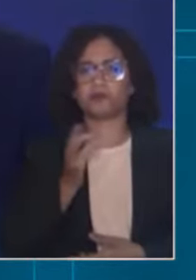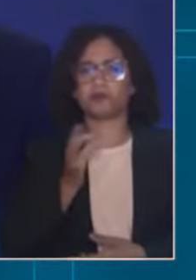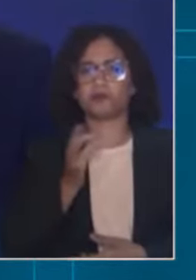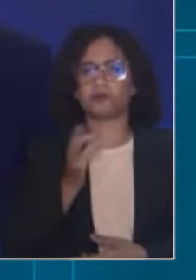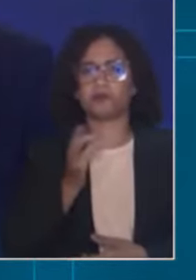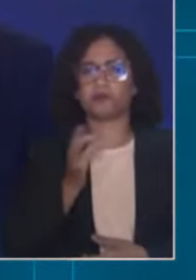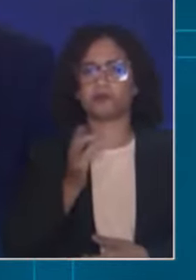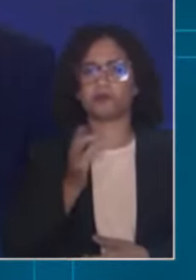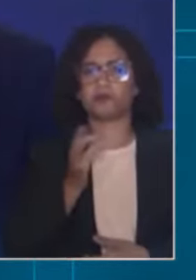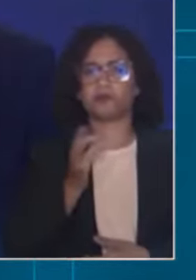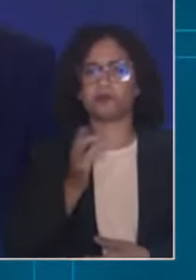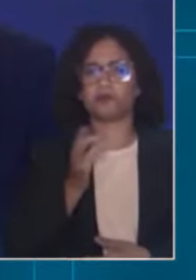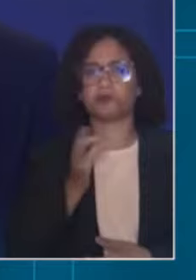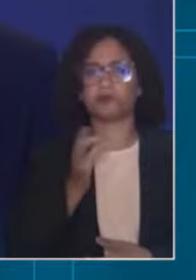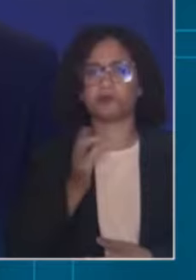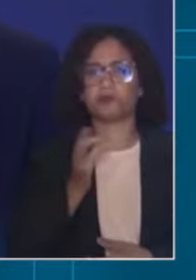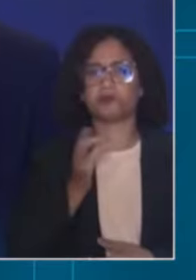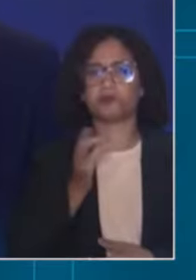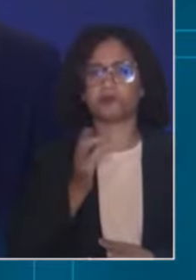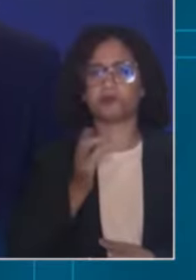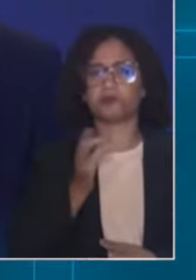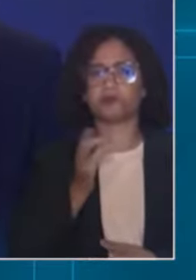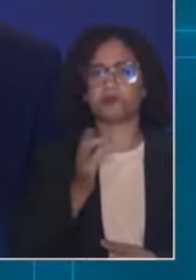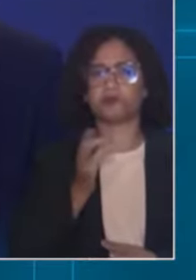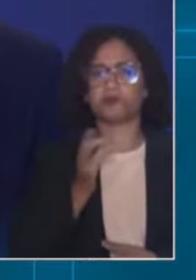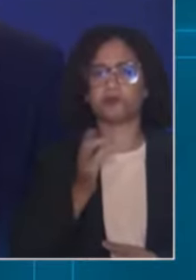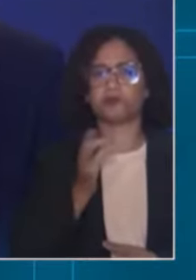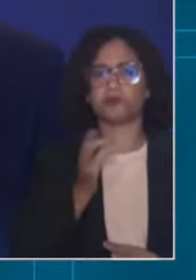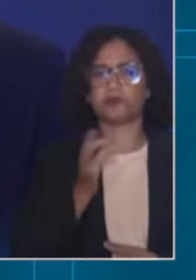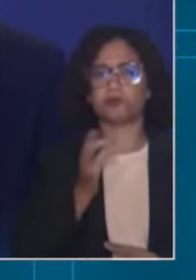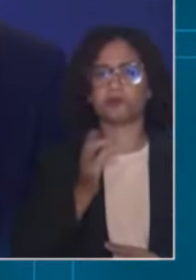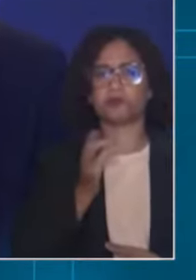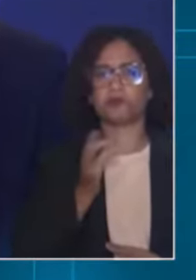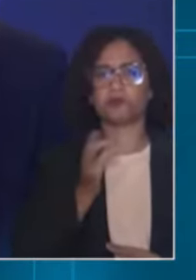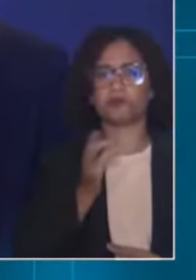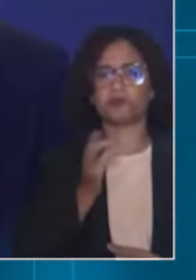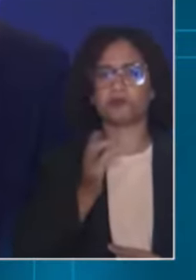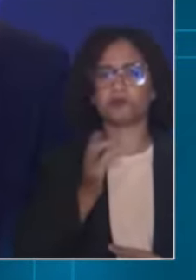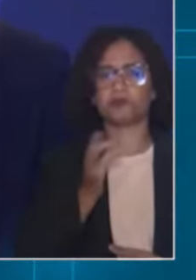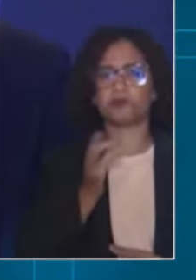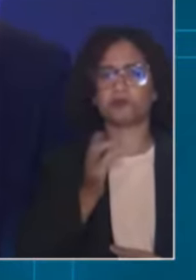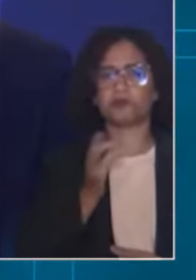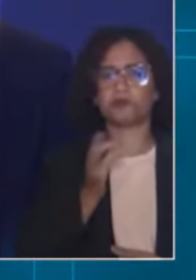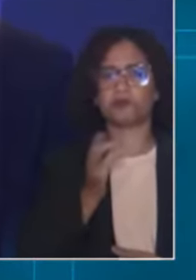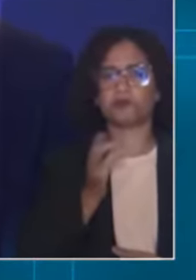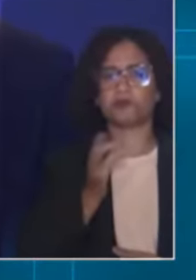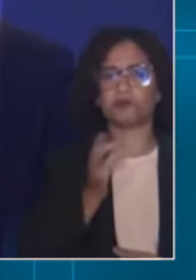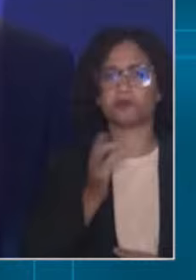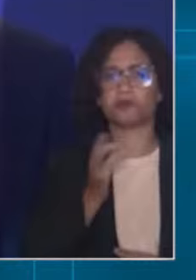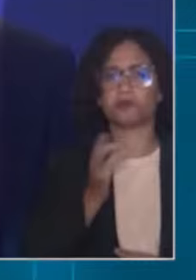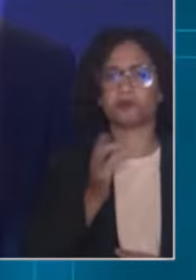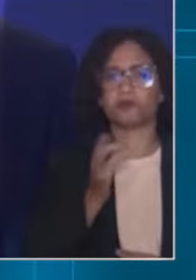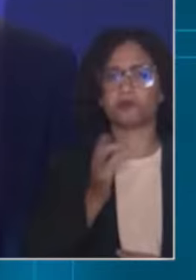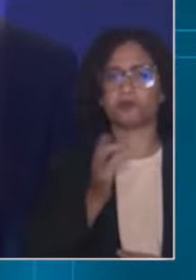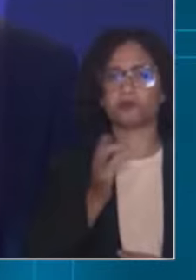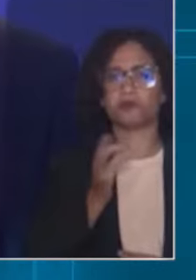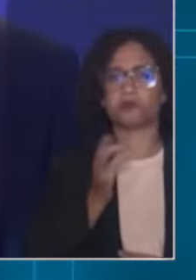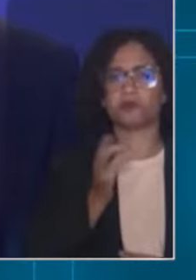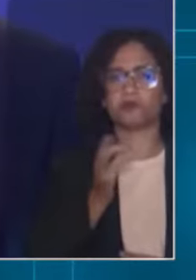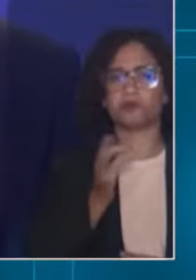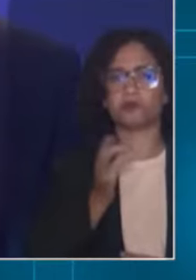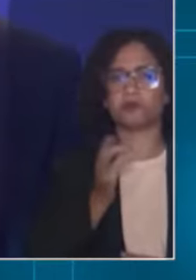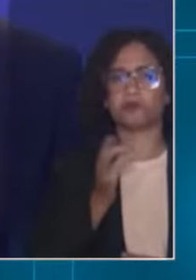Ronaldo, que é da UB, e Zé Neto, do PT, e Vitória da Conquista, que a atual prefeita Sheila